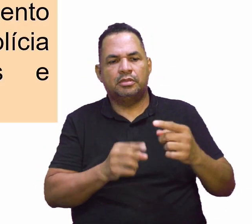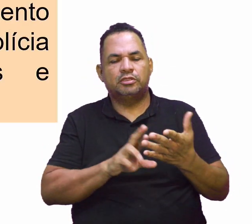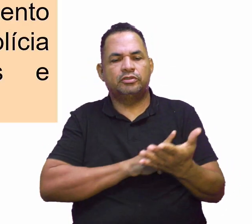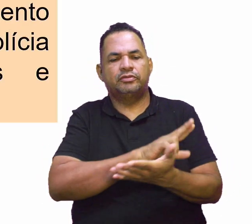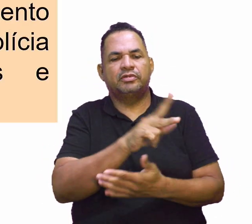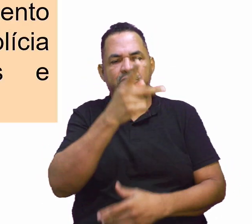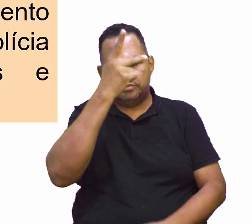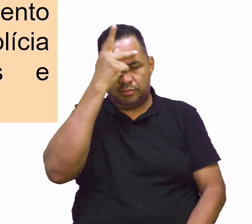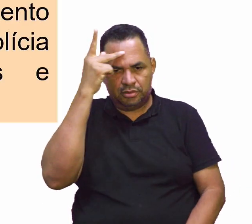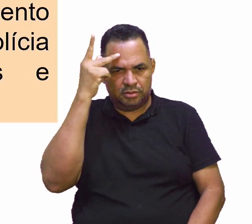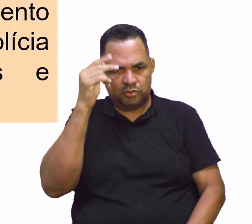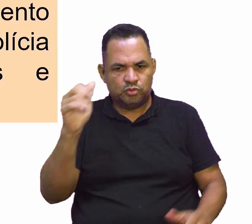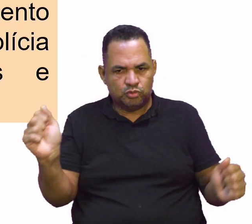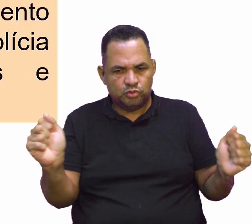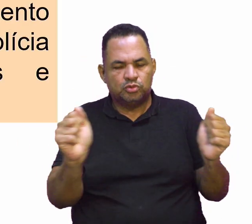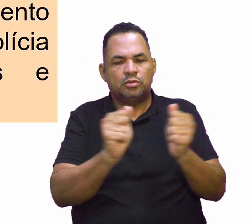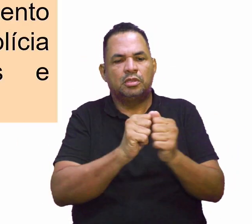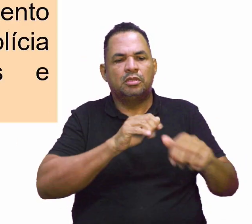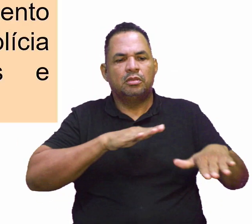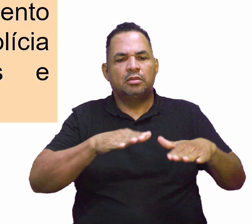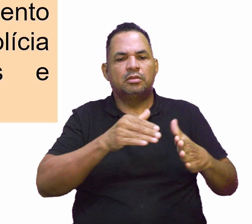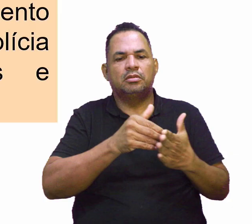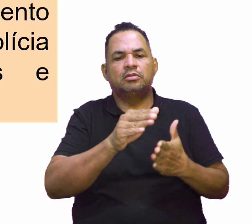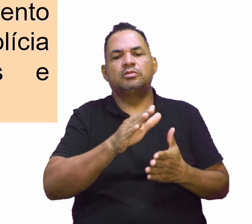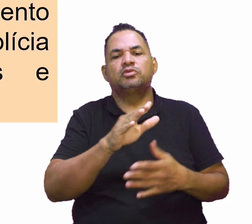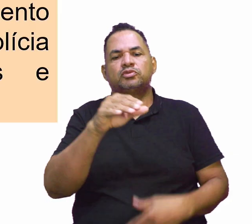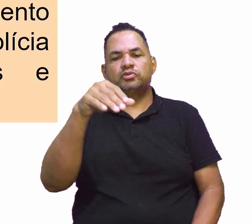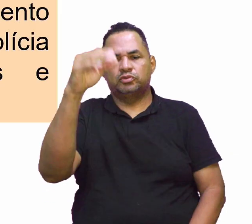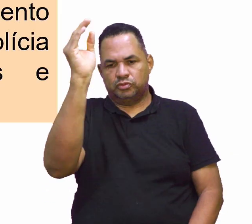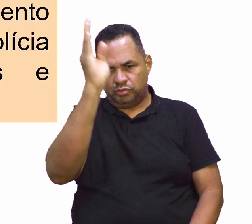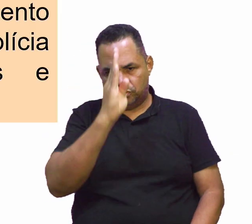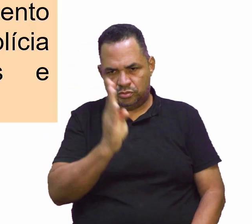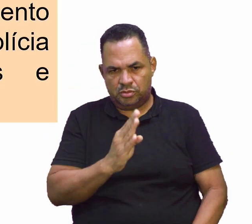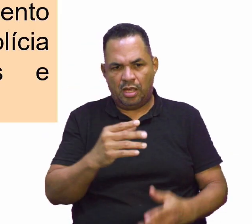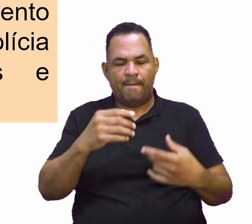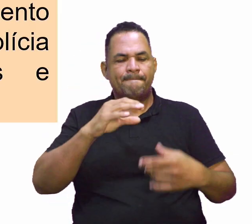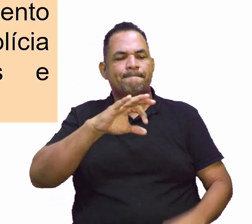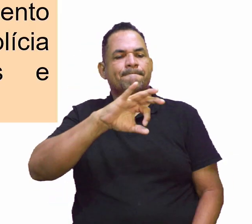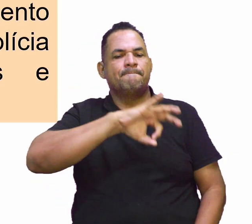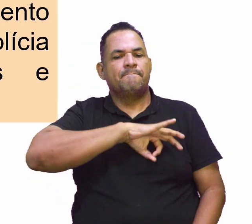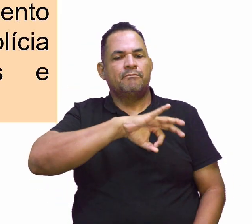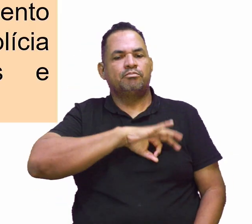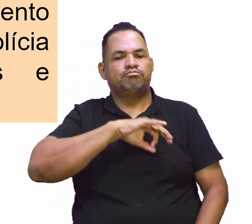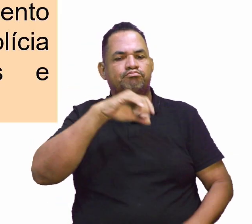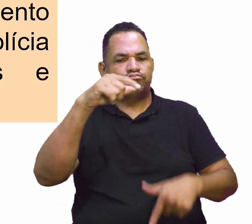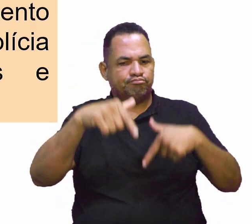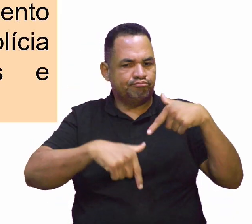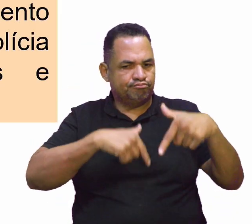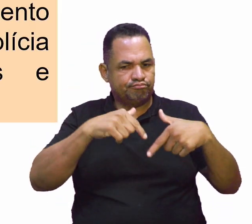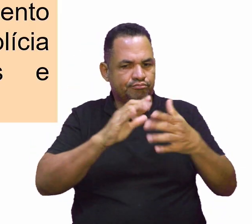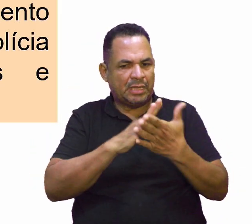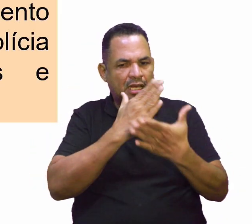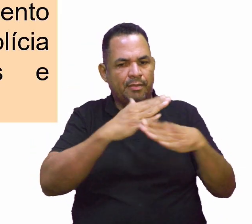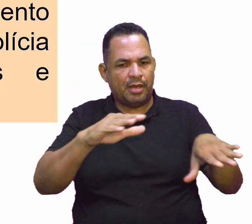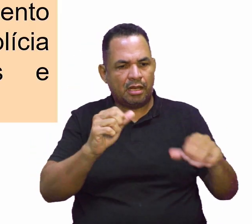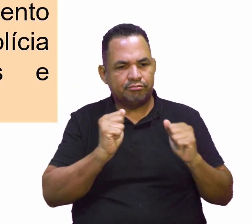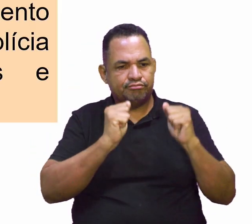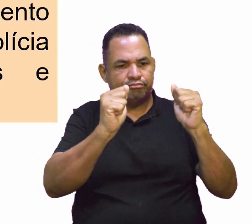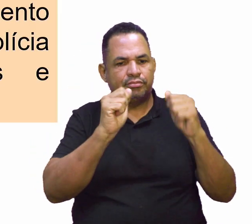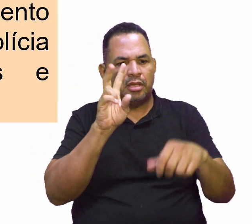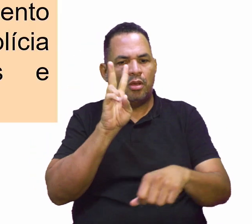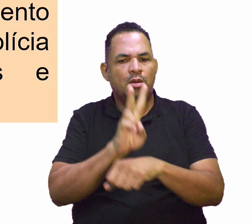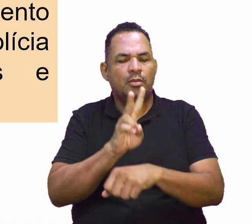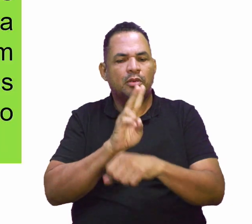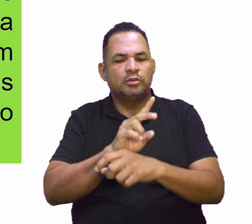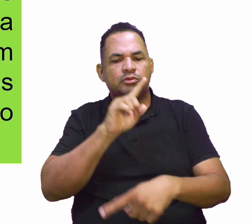movimento sindical foram expulsos do Brasil. A polícia atuava para desmobilizar greves e proteger os